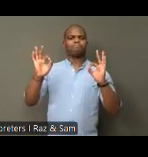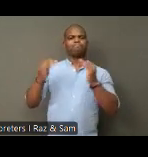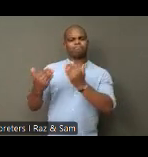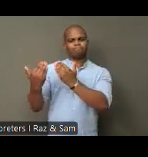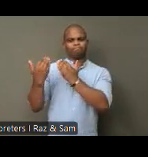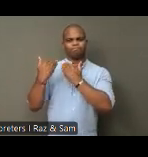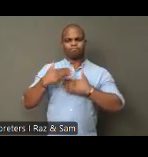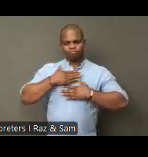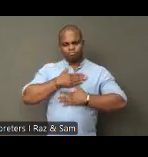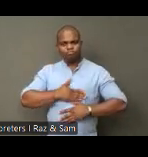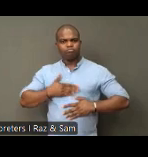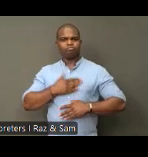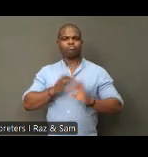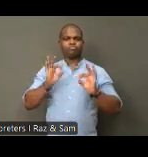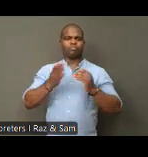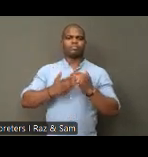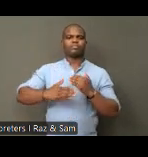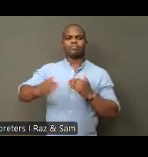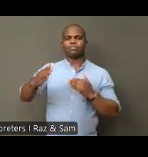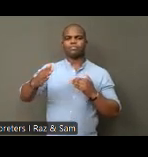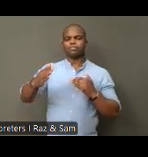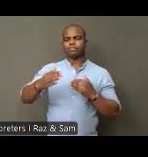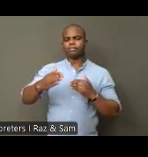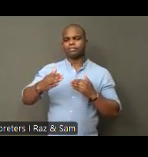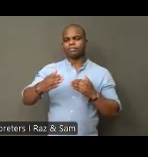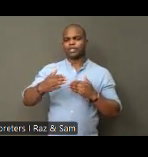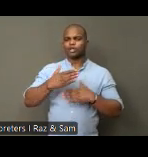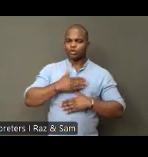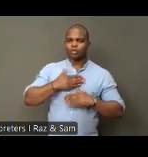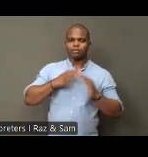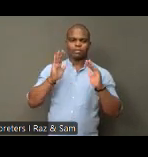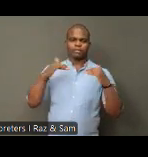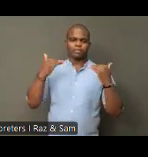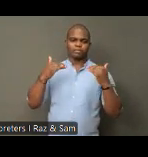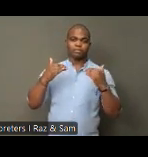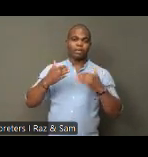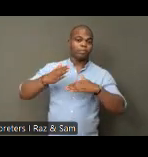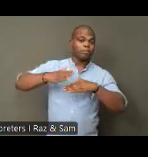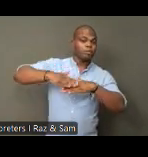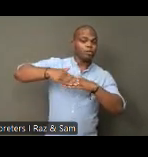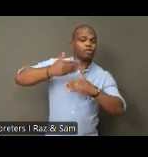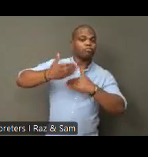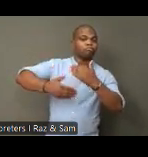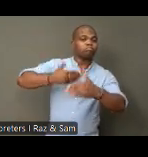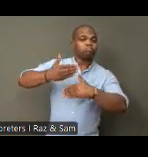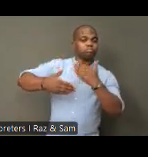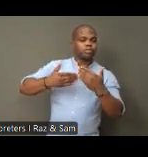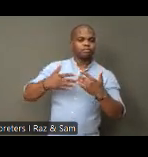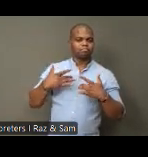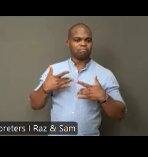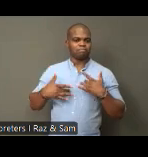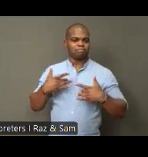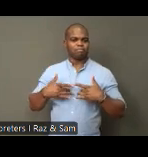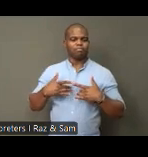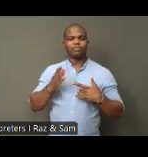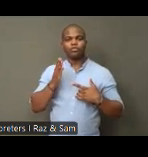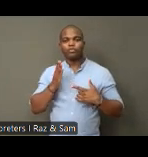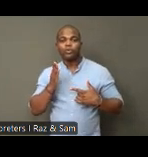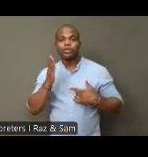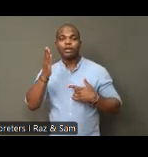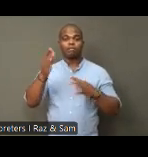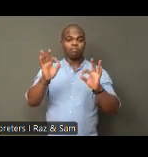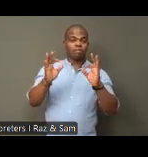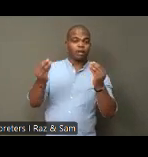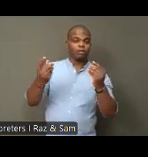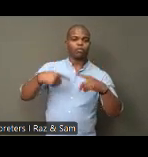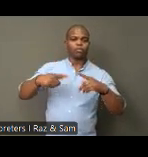para aproveitar uma vida plena e saudável. Há tanto para ver aqui. Trabalhamos juntos